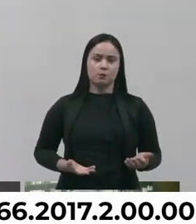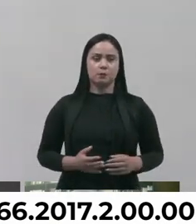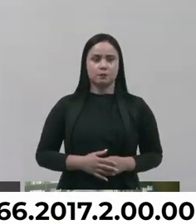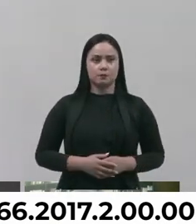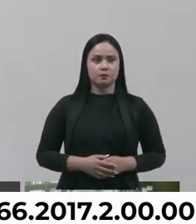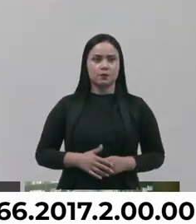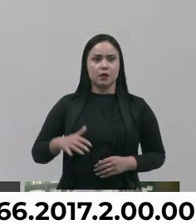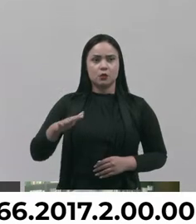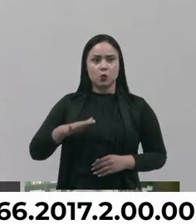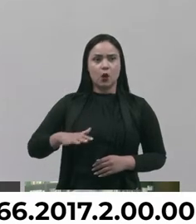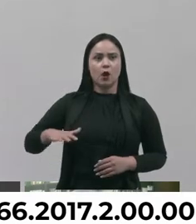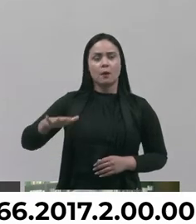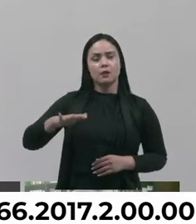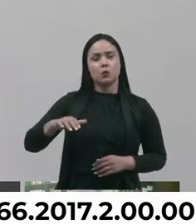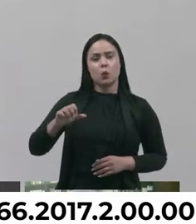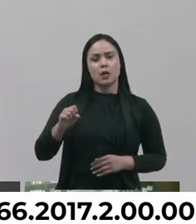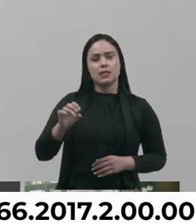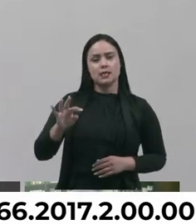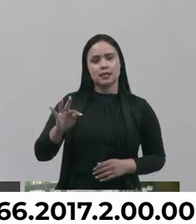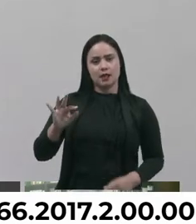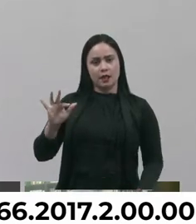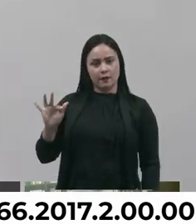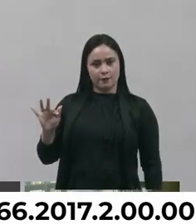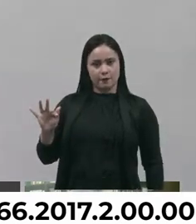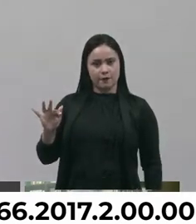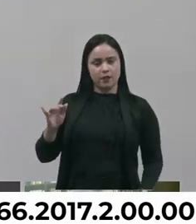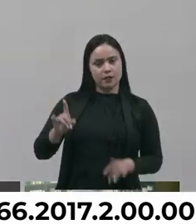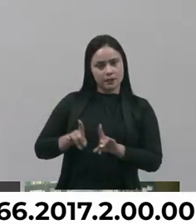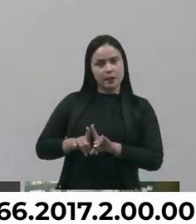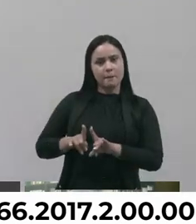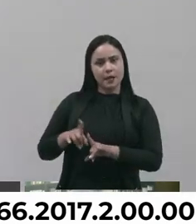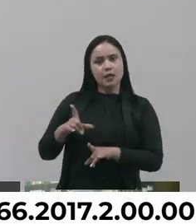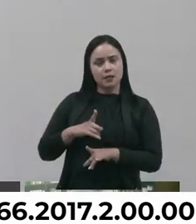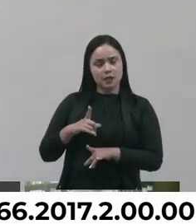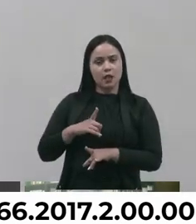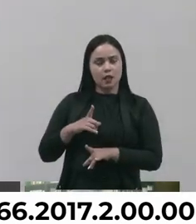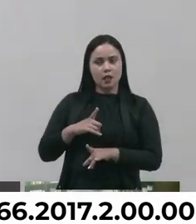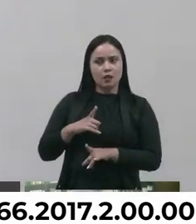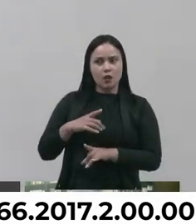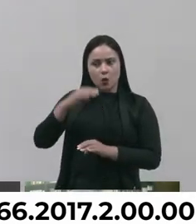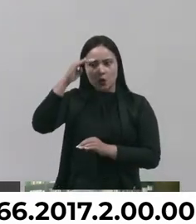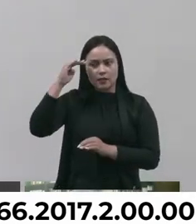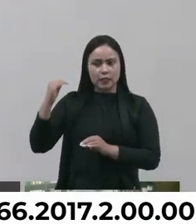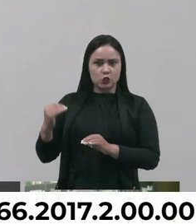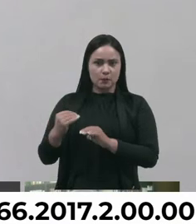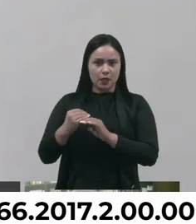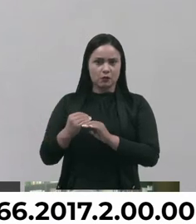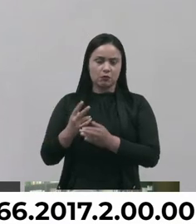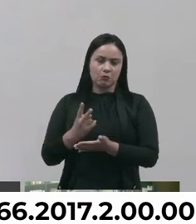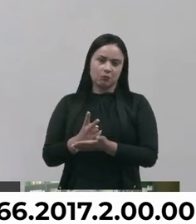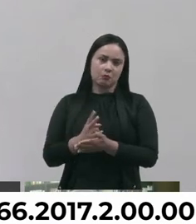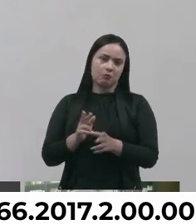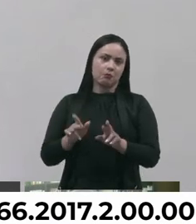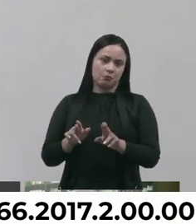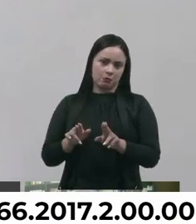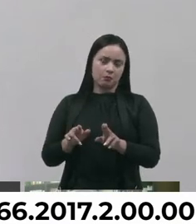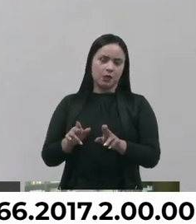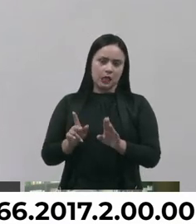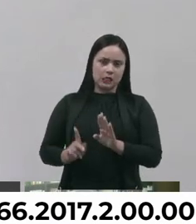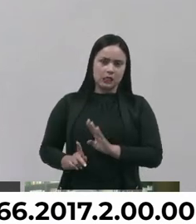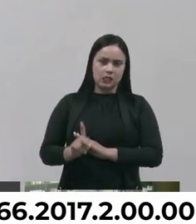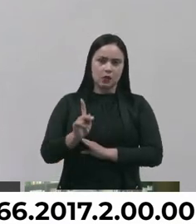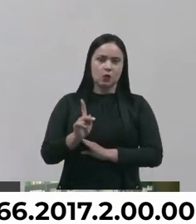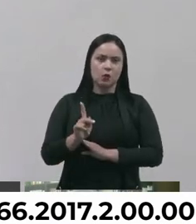No âmbito do Supremo Tribunal Federal, também tem sido esse o entendimento, e eu cito